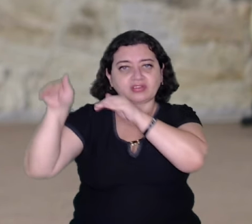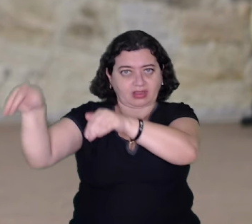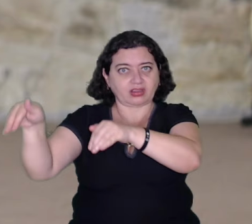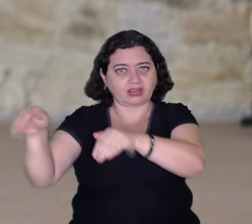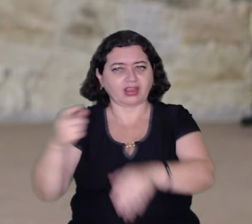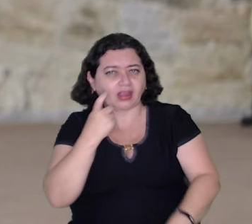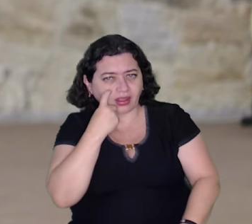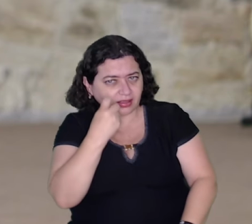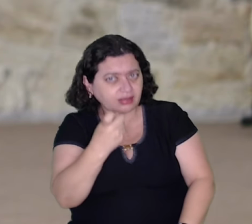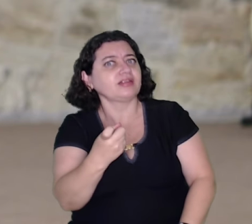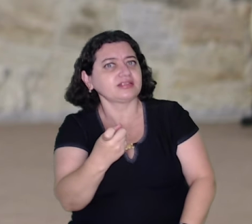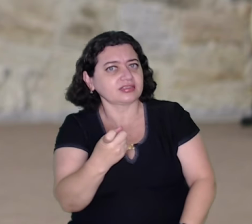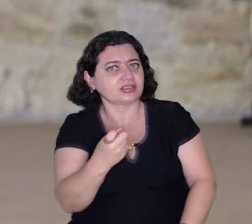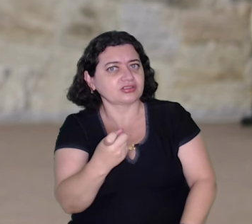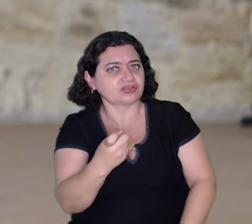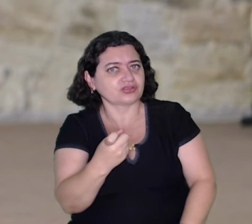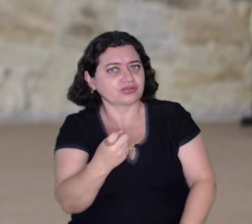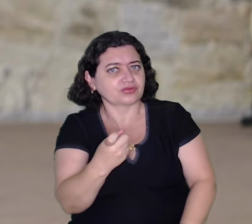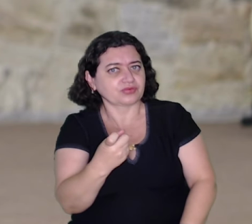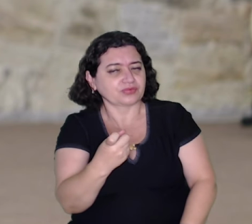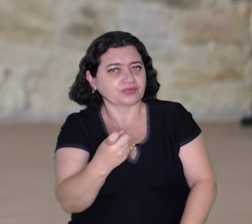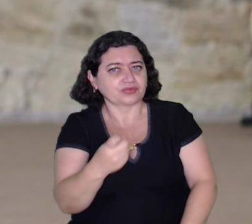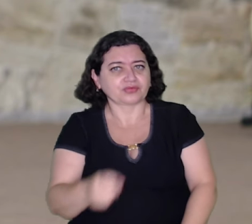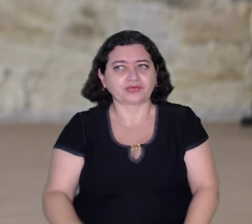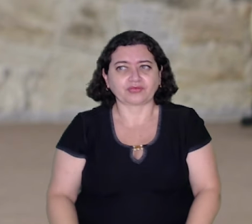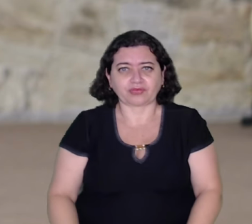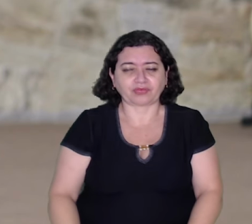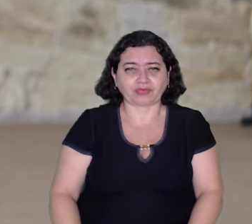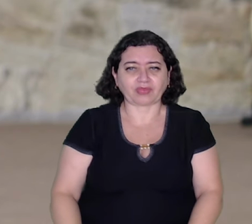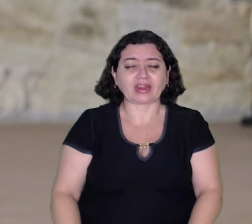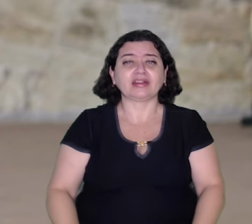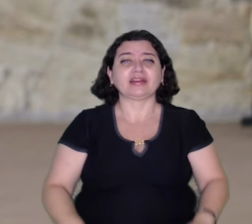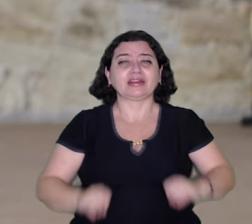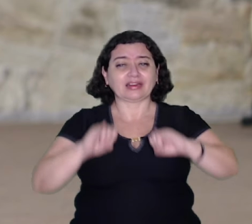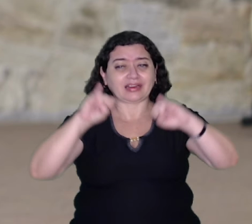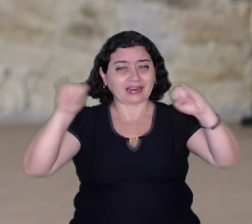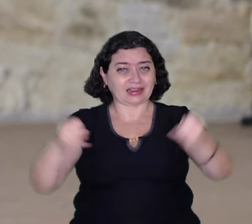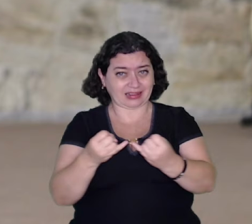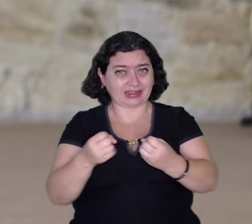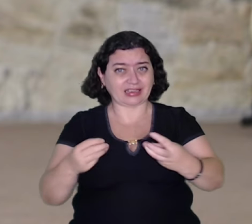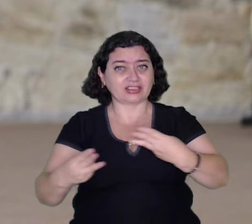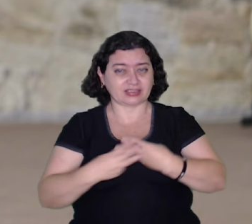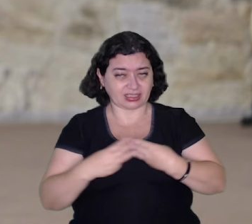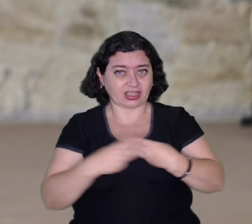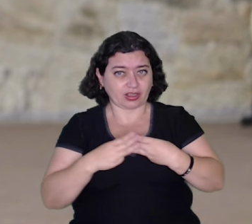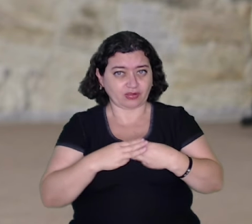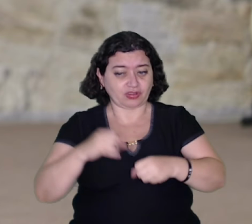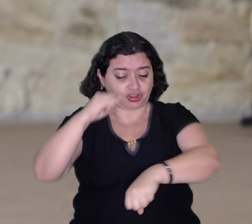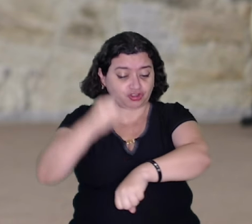Interessante, querido, no parlamento israelense, lá em Jerusalém,